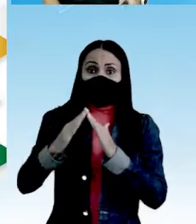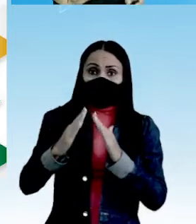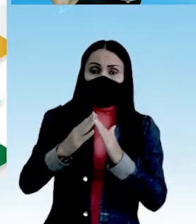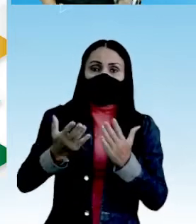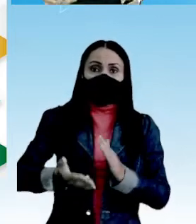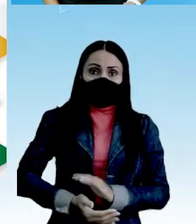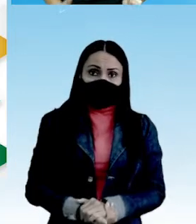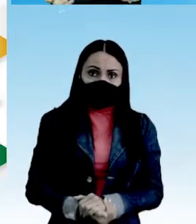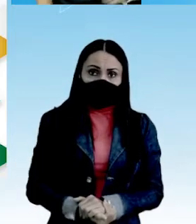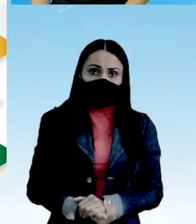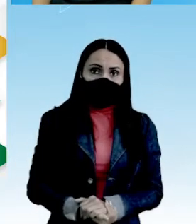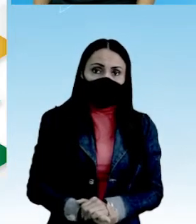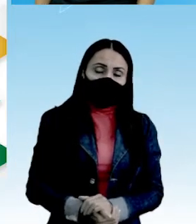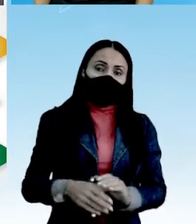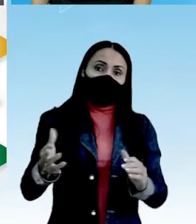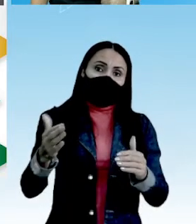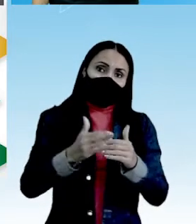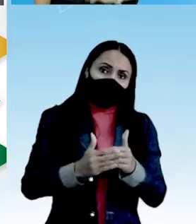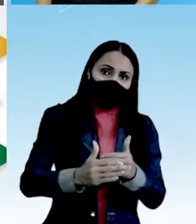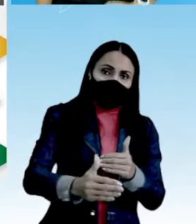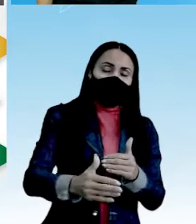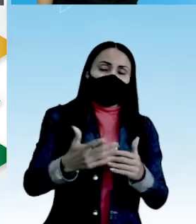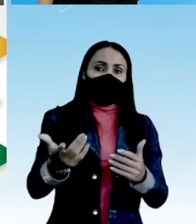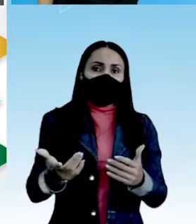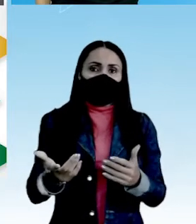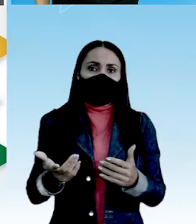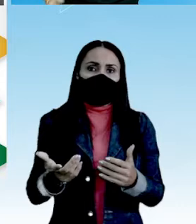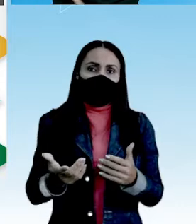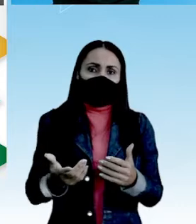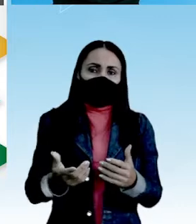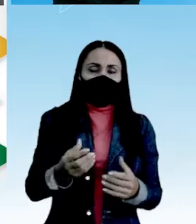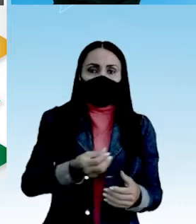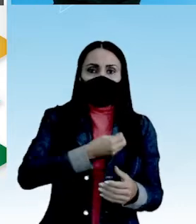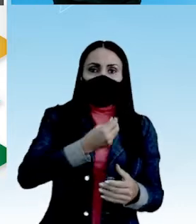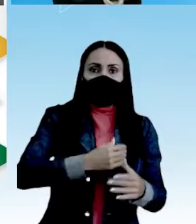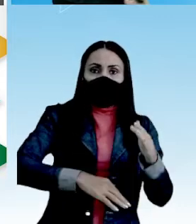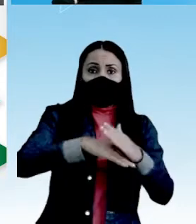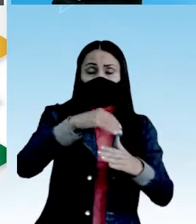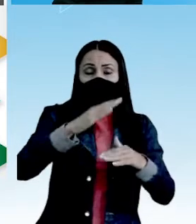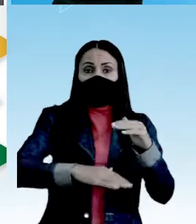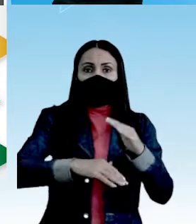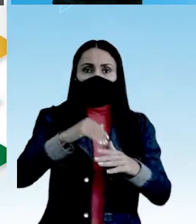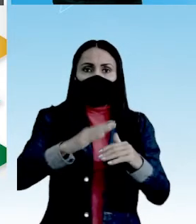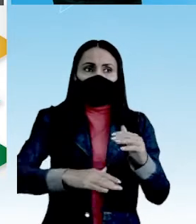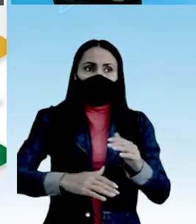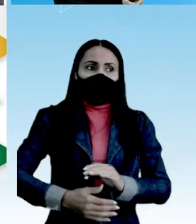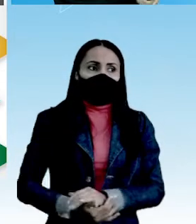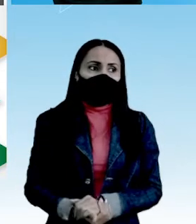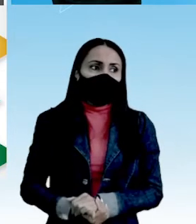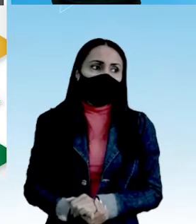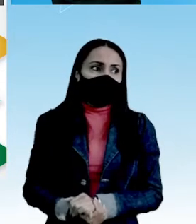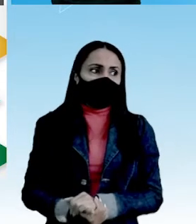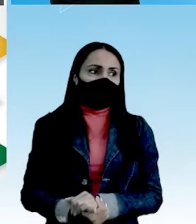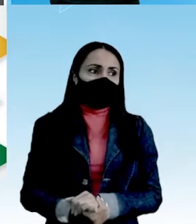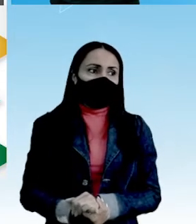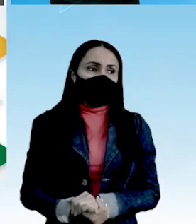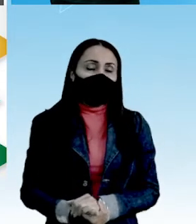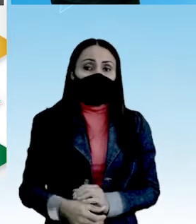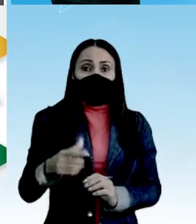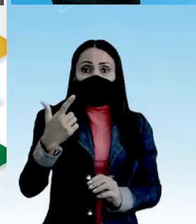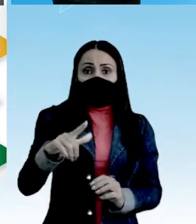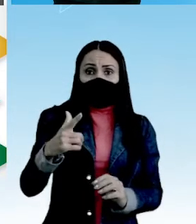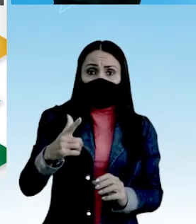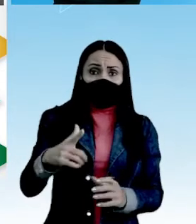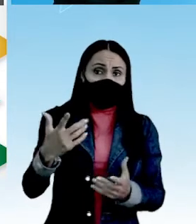Então, foi assim mais ou menos que ela começou a sua carreira. Ela nunca estudou o canto, como eu disse, ela é autodidata, né? Ela não teve um professor para